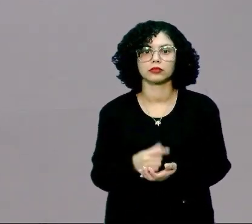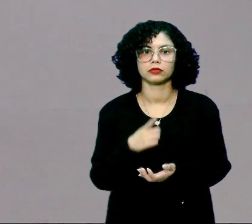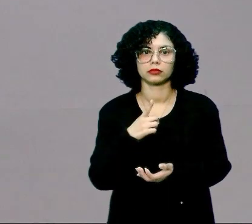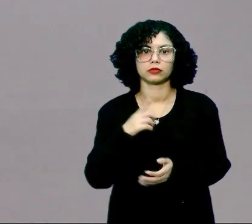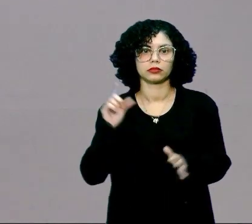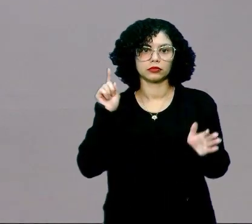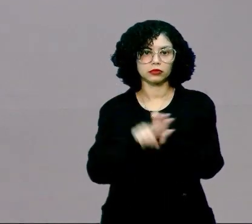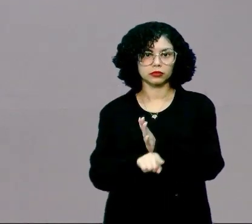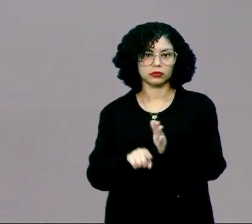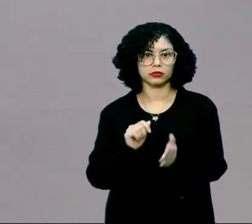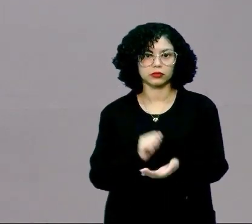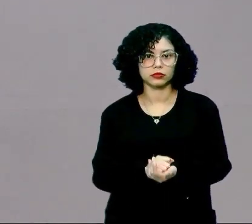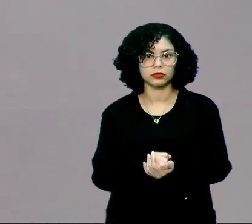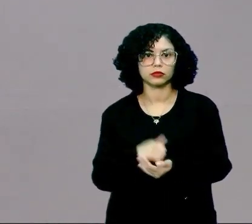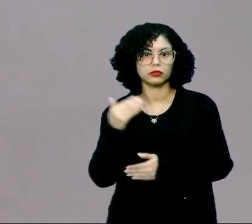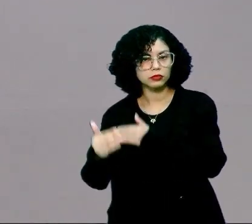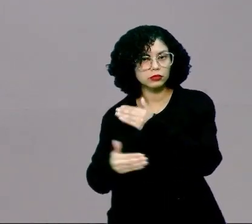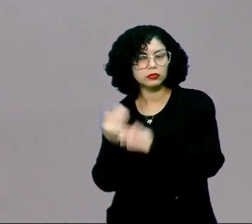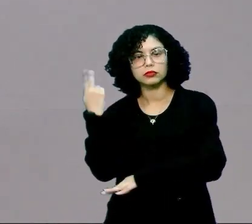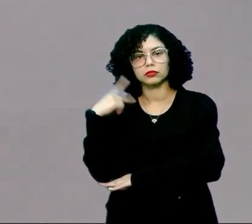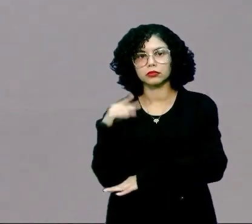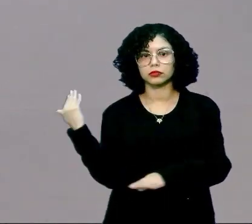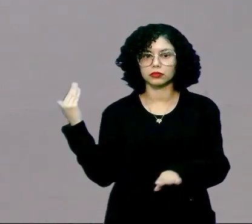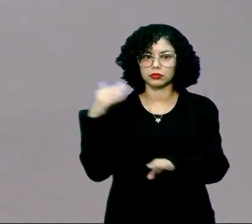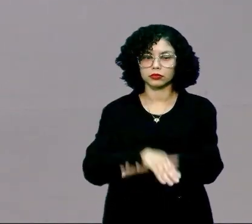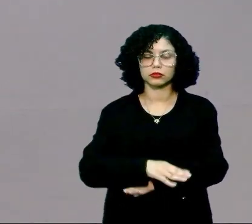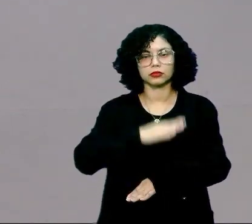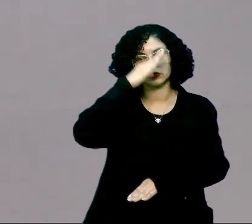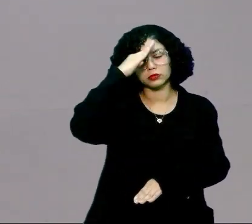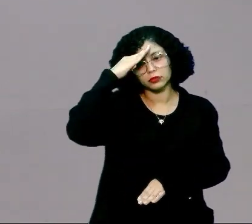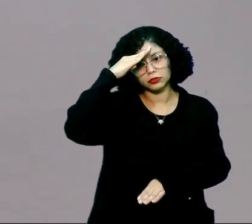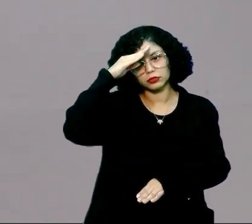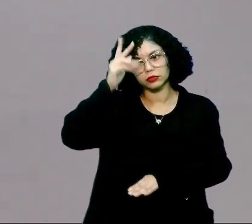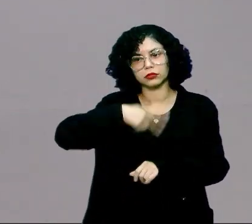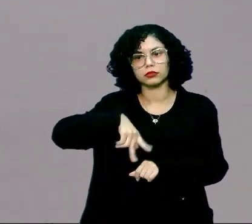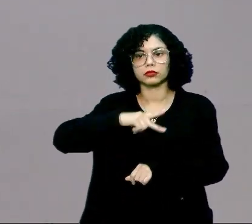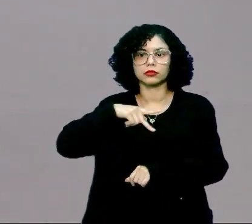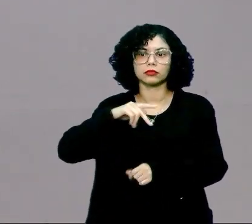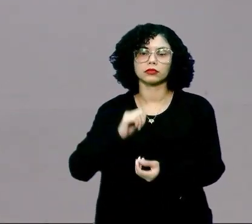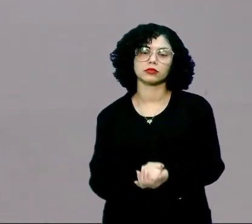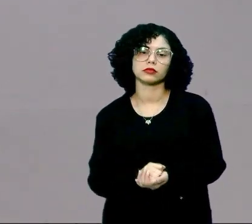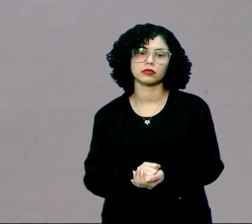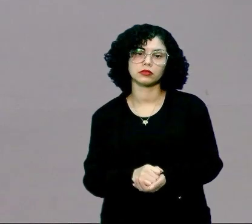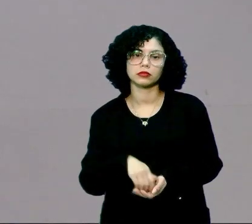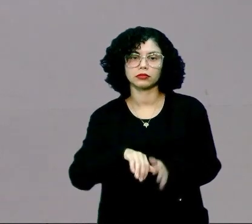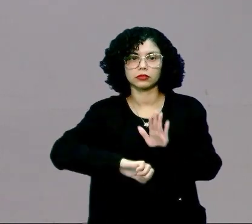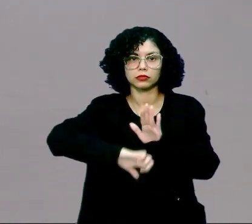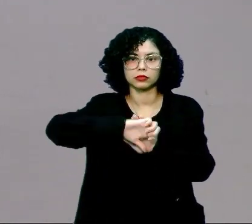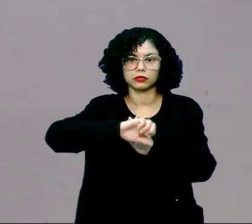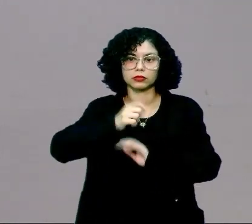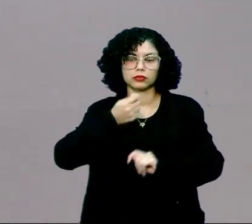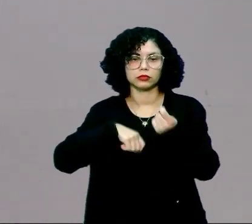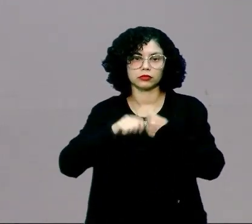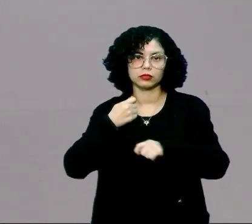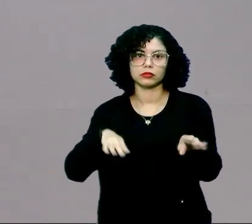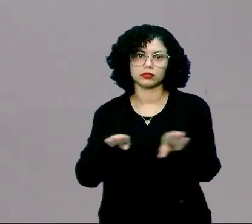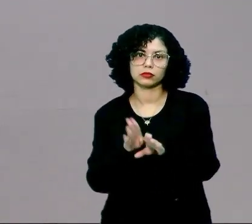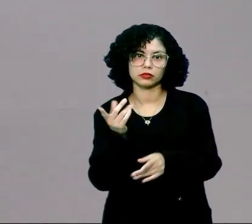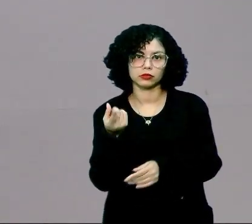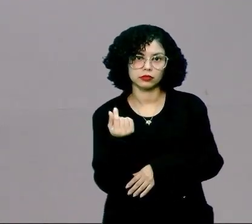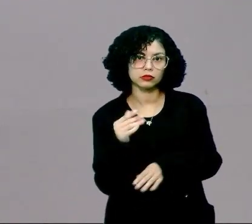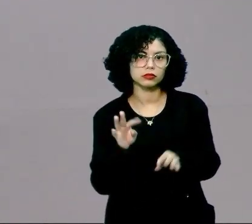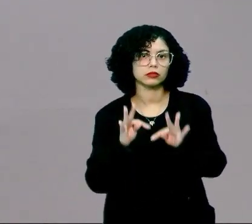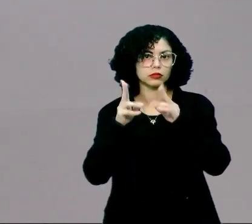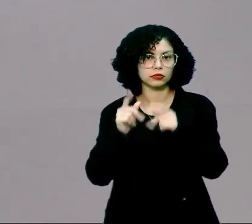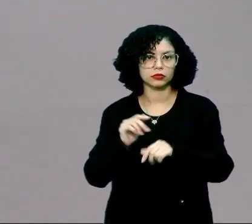aquela questão do período da intervenção militar que acontece no país, e aí a crise econômica, financeira e